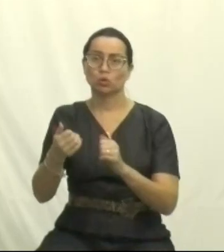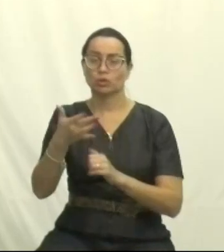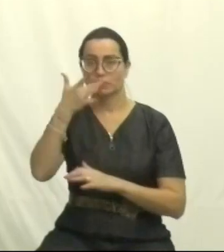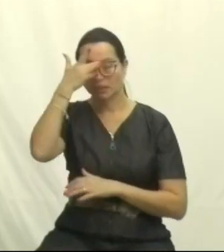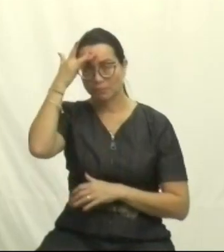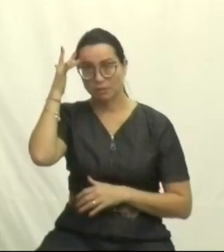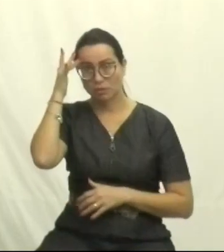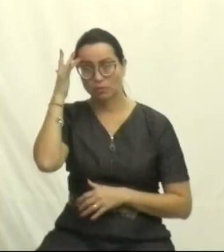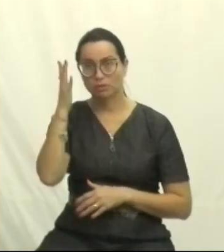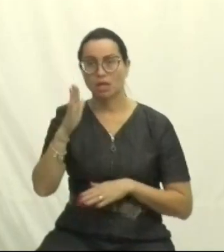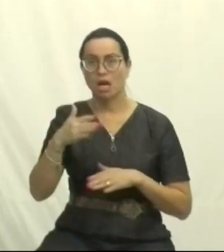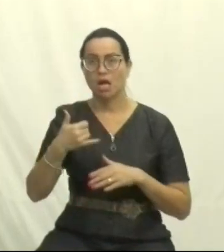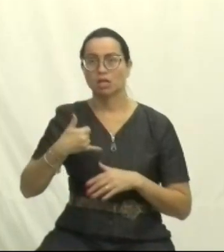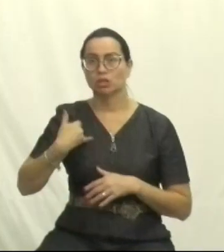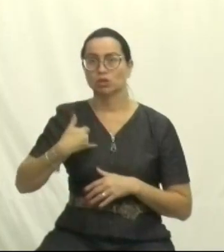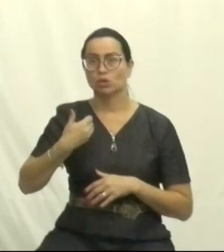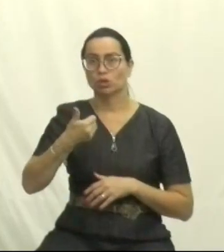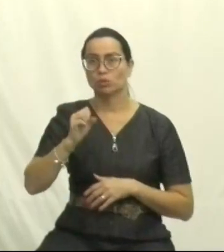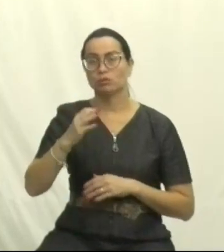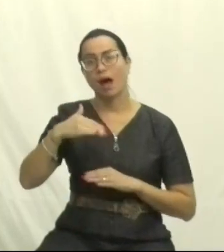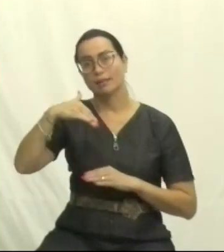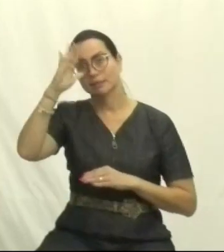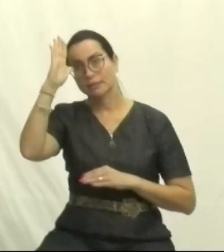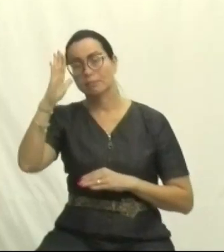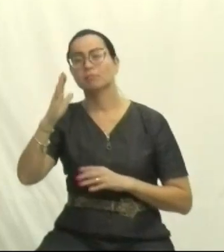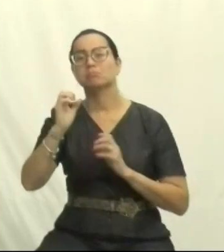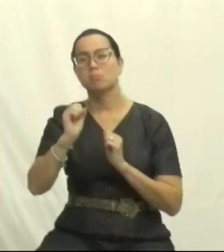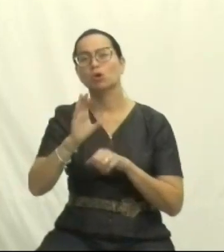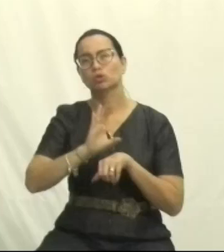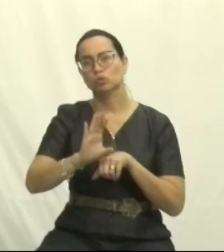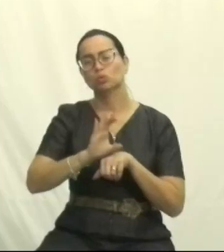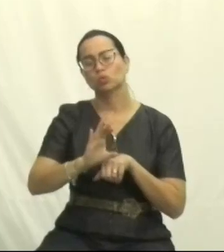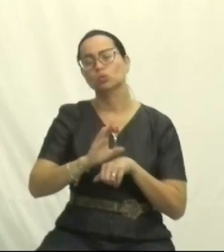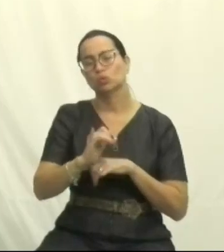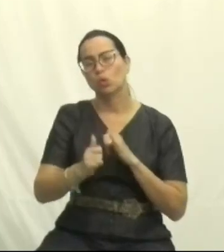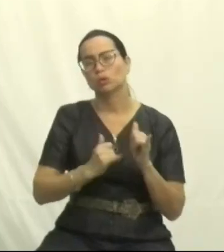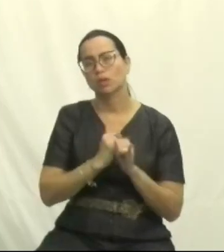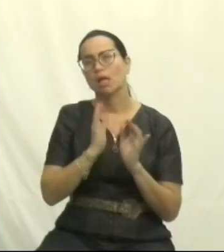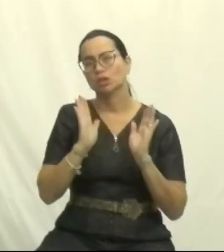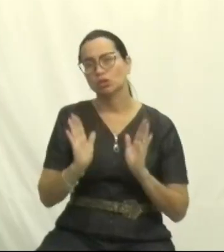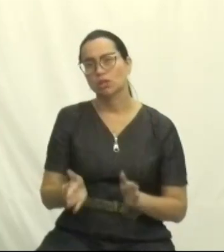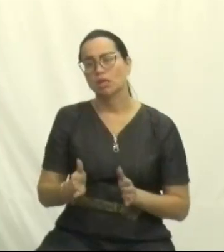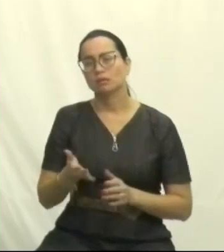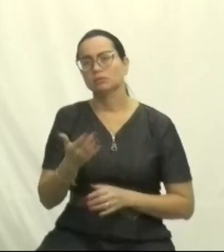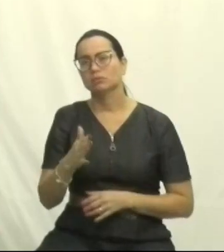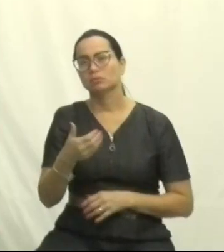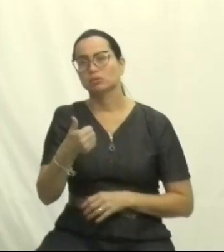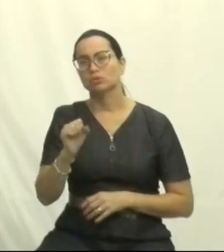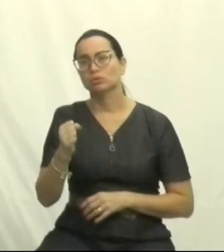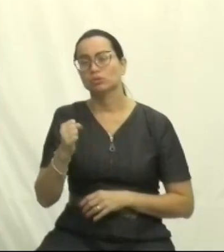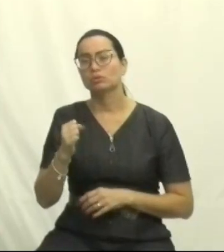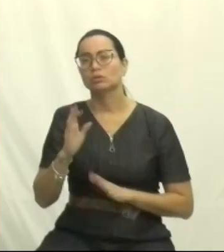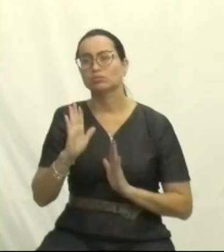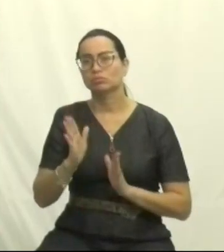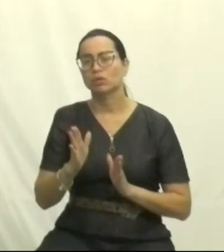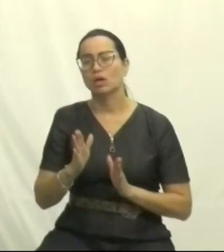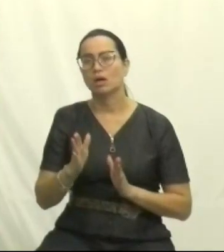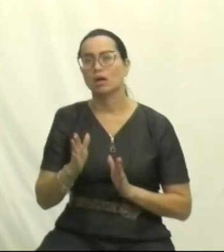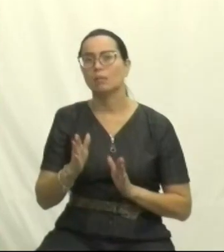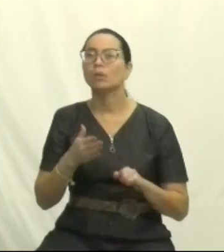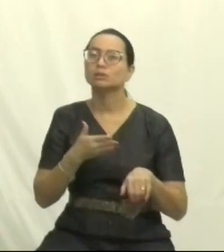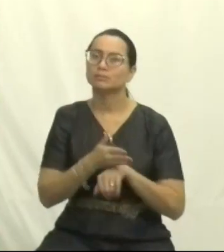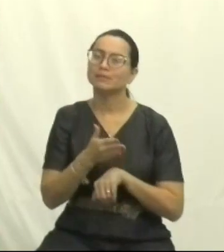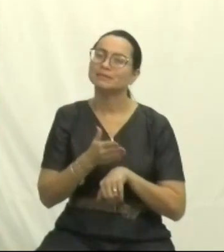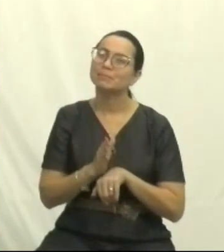18 anos, com 16 anos já pode fazer o SEBAI, que é aquele curso online, né, e a partir de 18 anos, então, pode estar se tornando